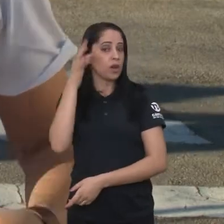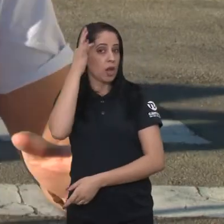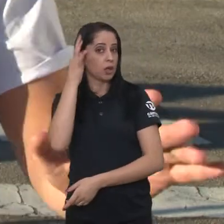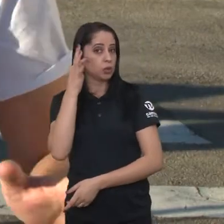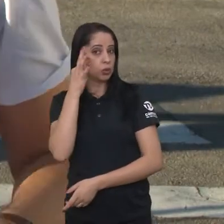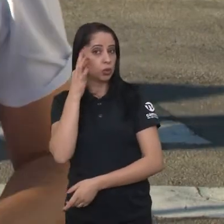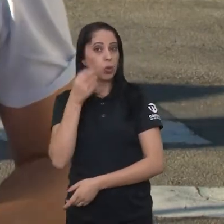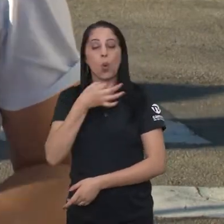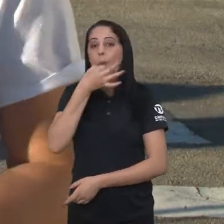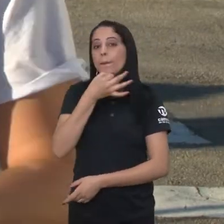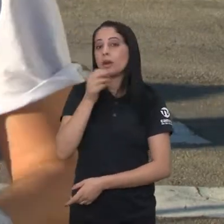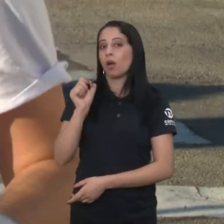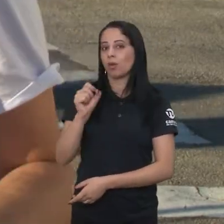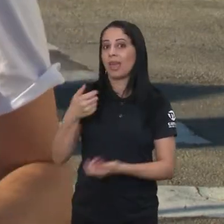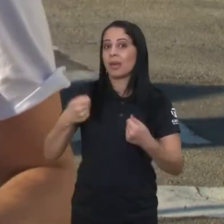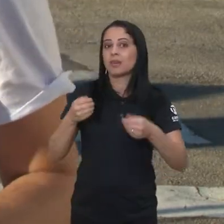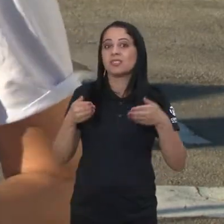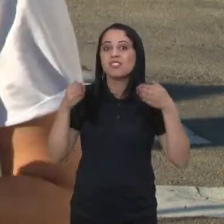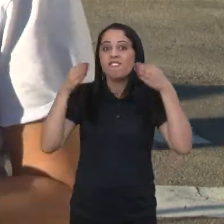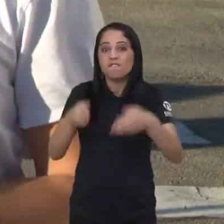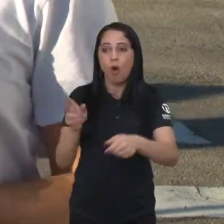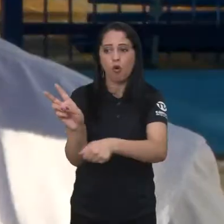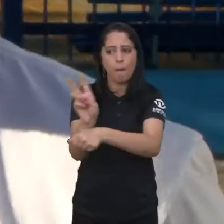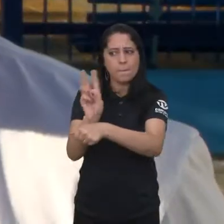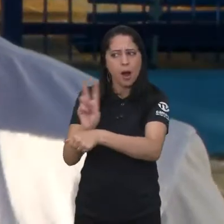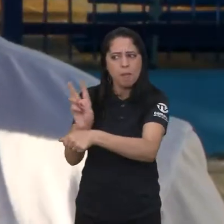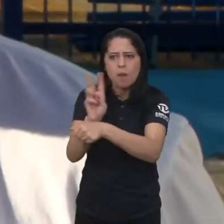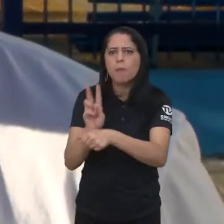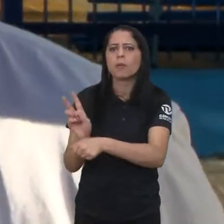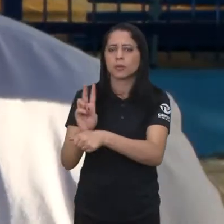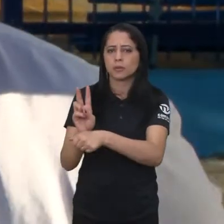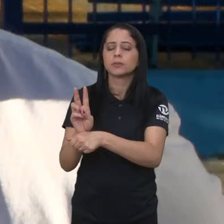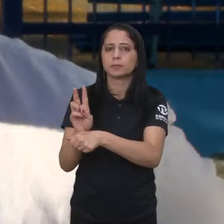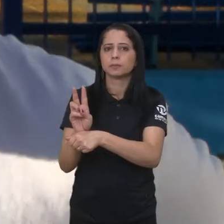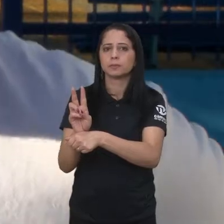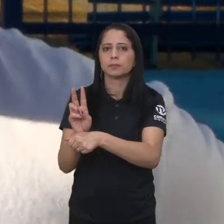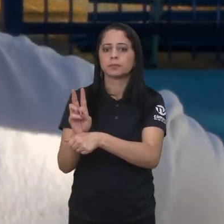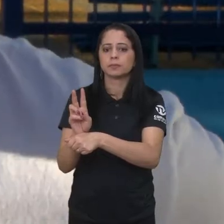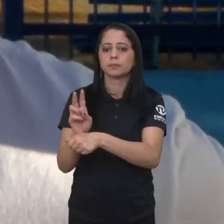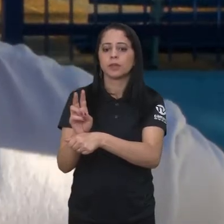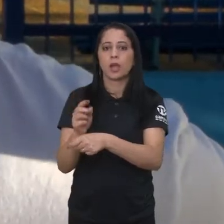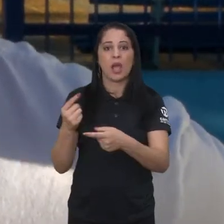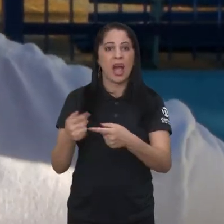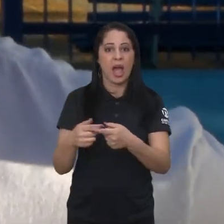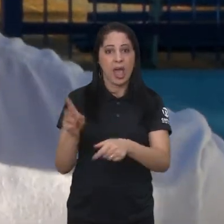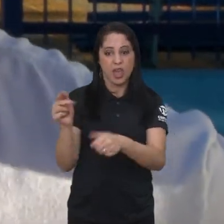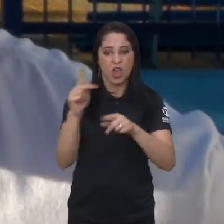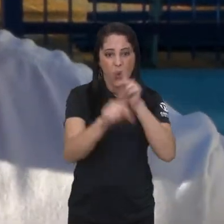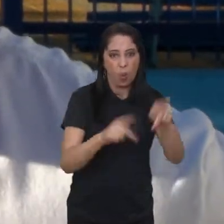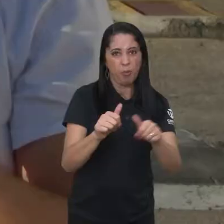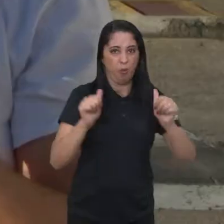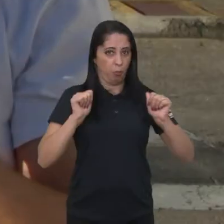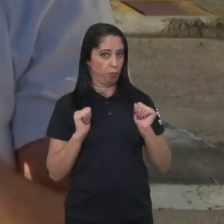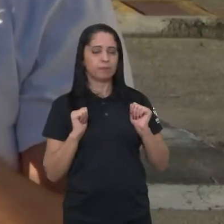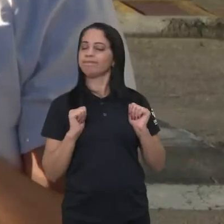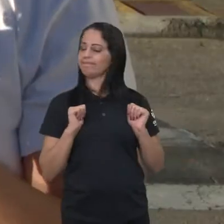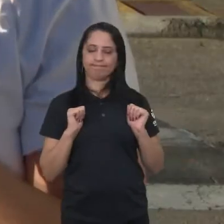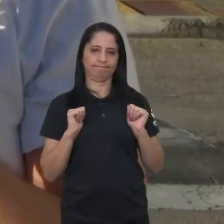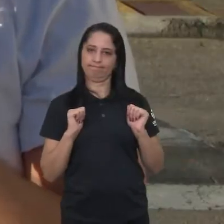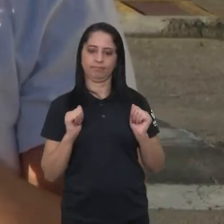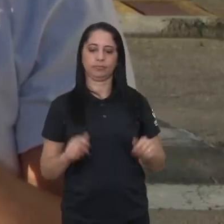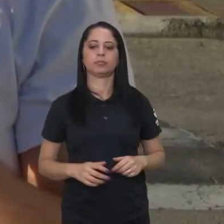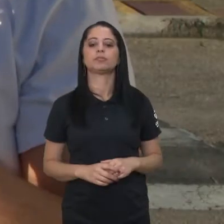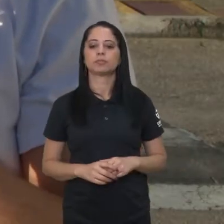é preciso foco nos trabalhos de fiscalização para que a população não se acostume com o que é errado. É